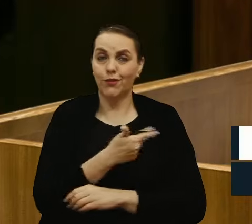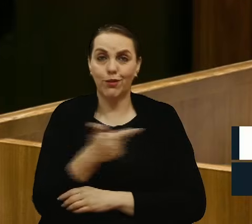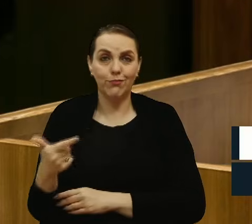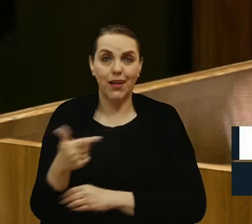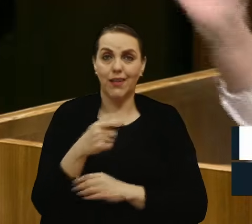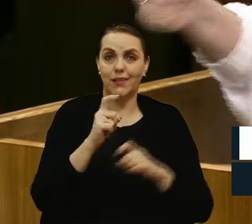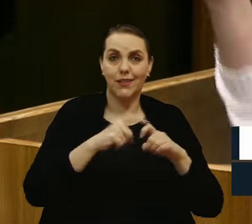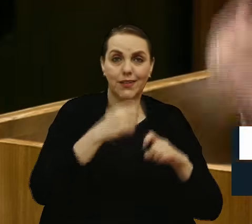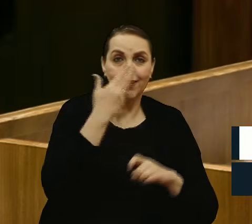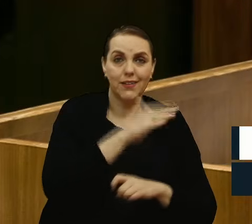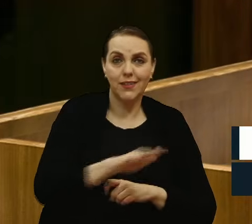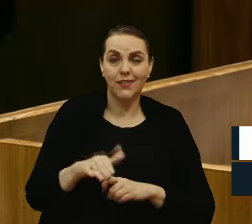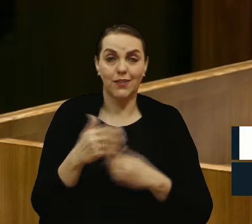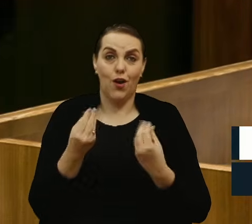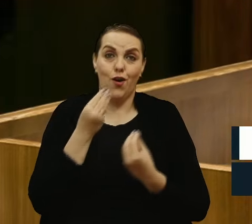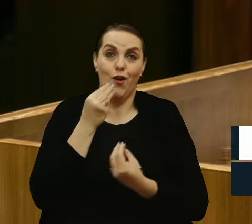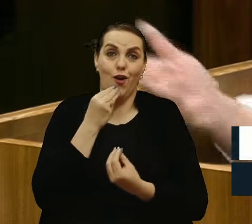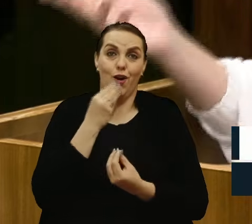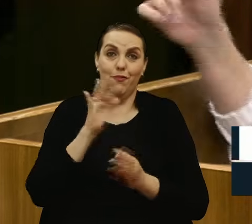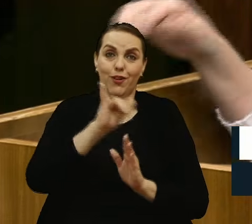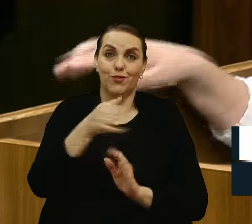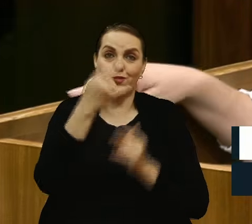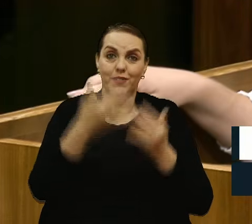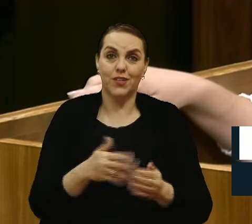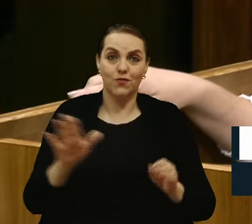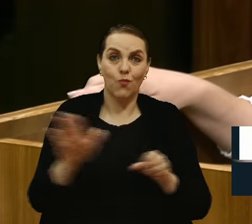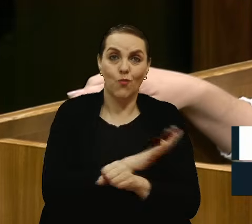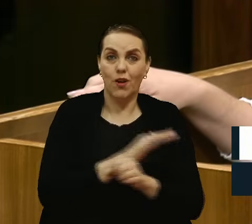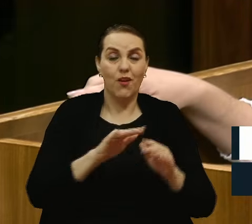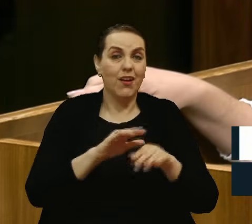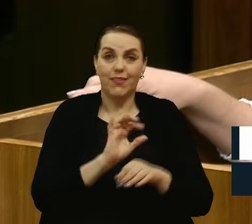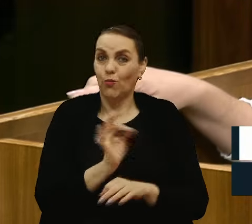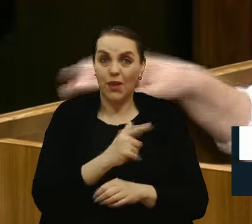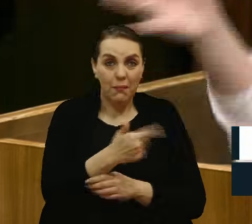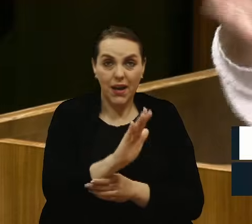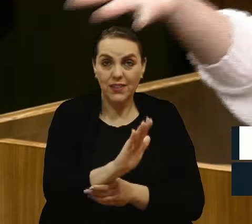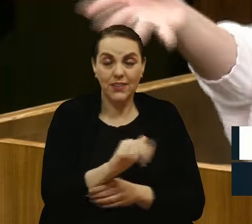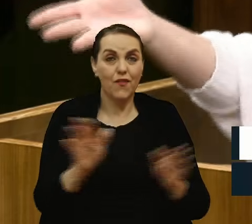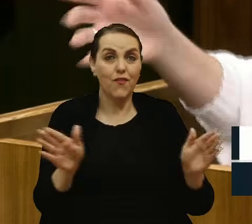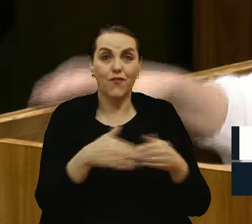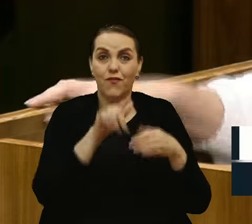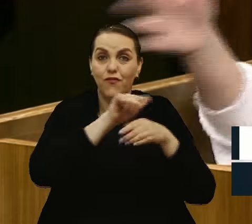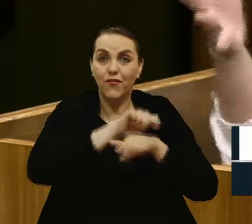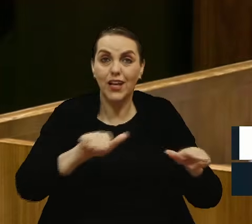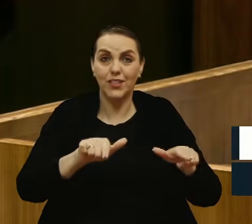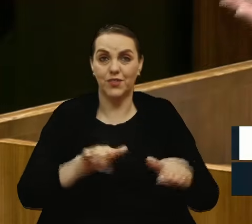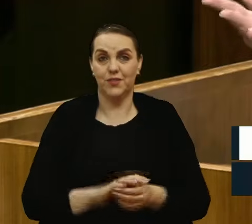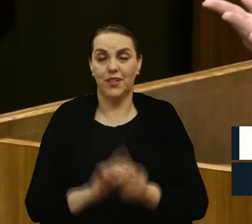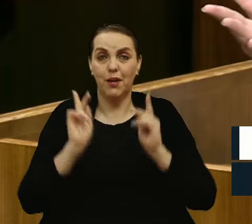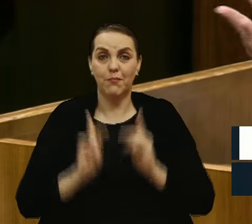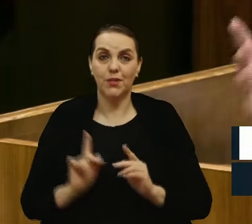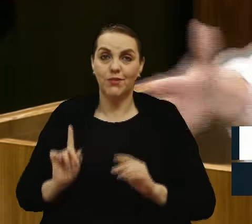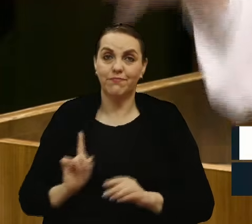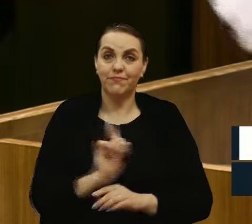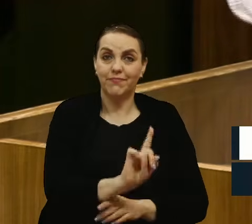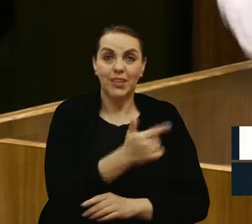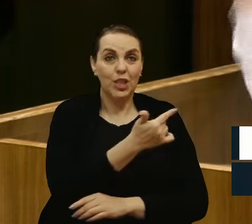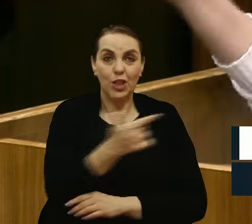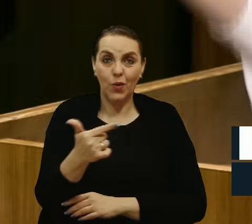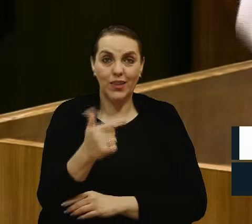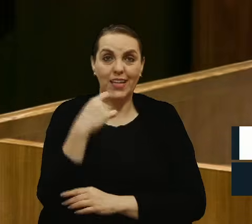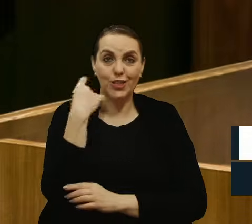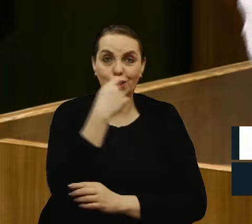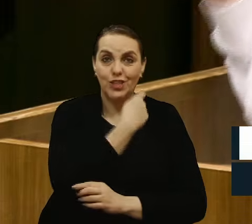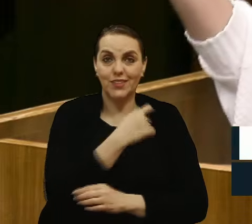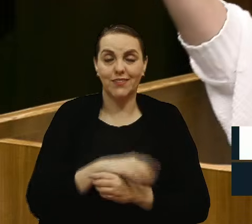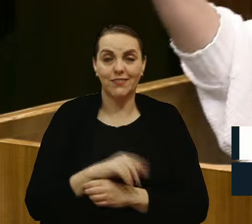tem pediatra, daí claro que se justifica a UBS não ter atendimento. As pessoas não vão ali porque não tem dentista. Tem uma